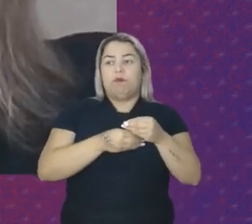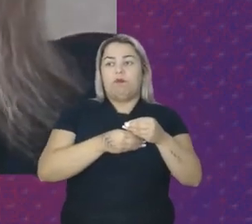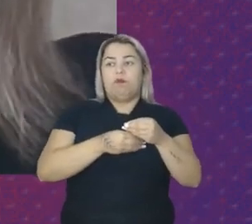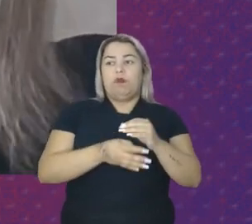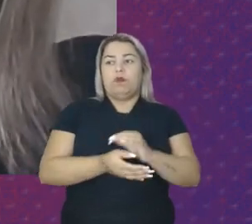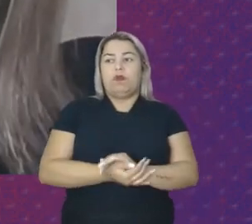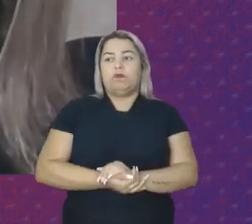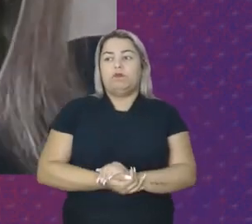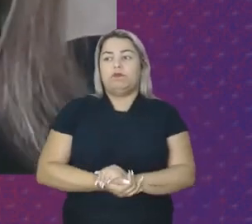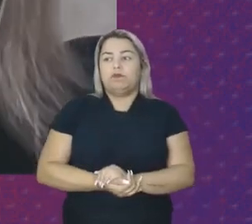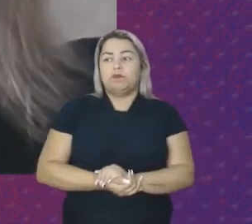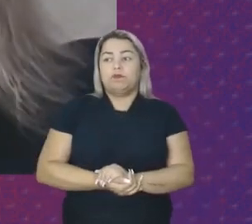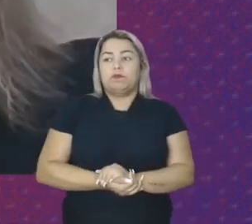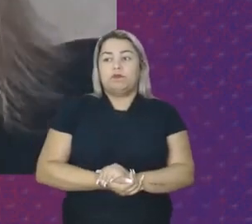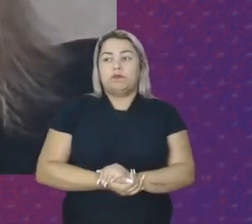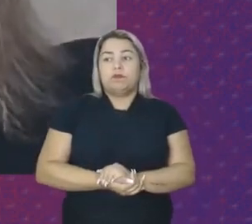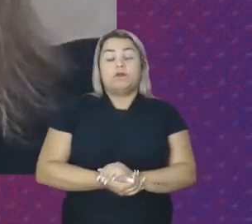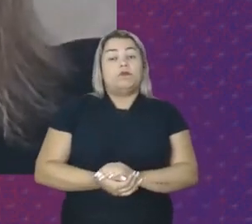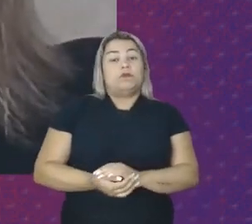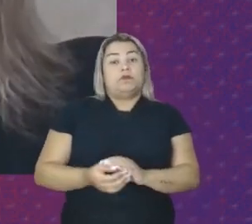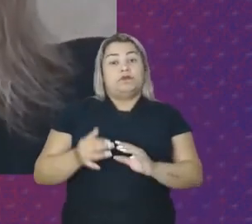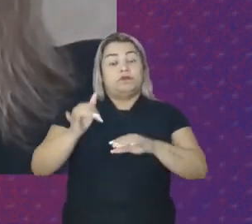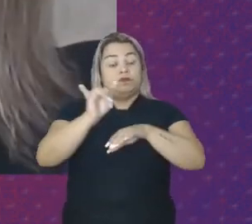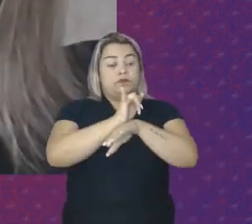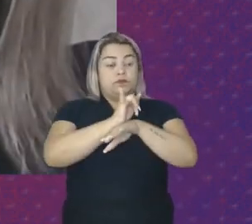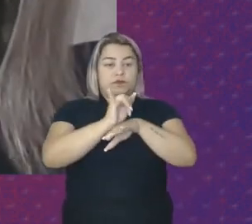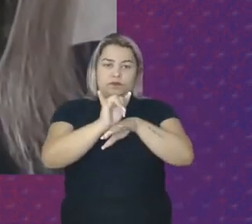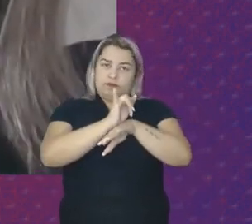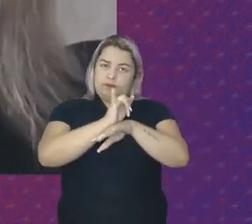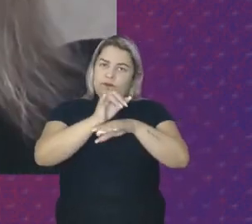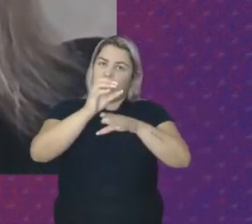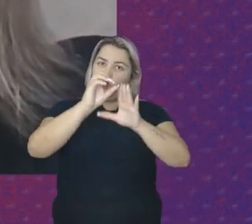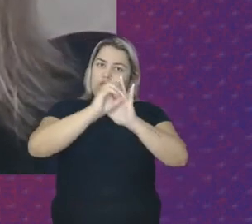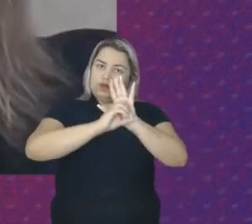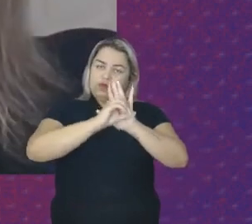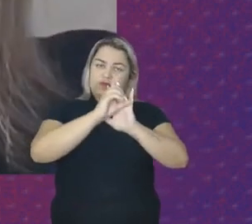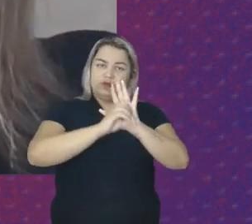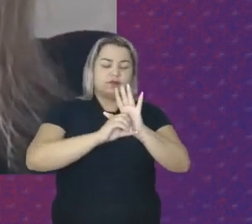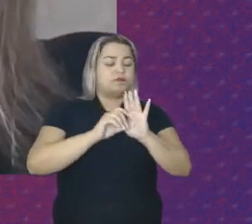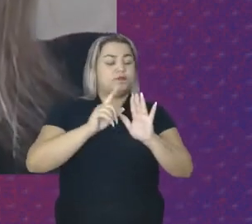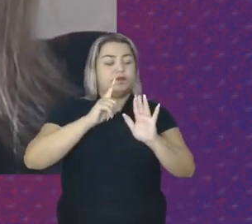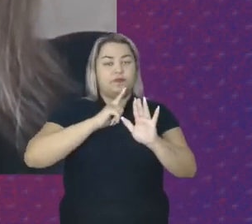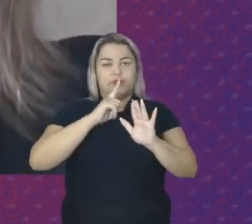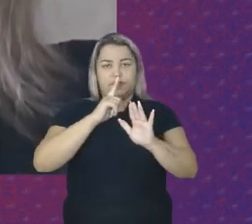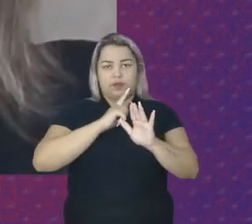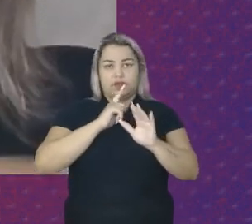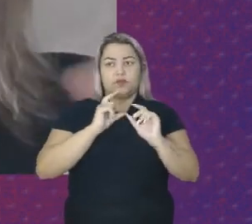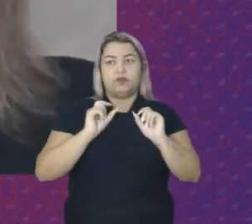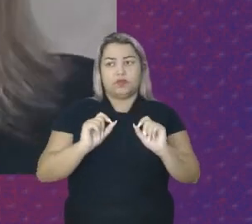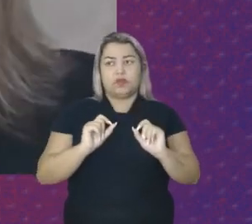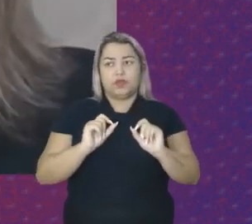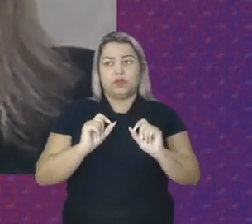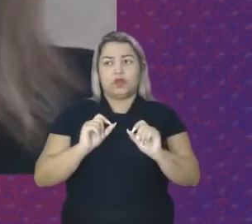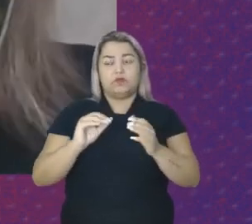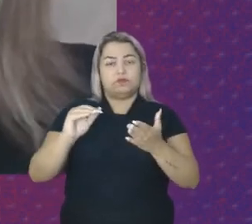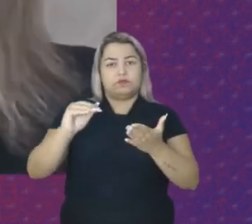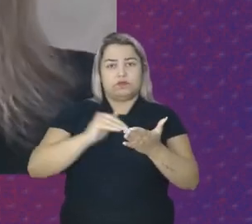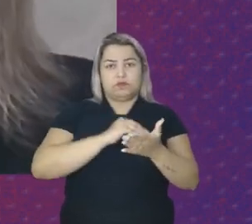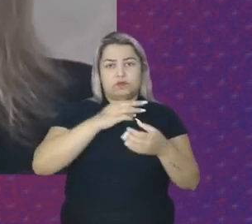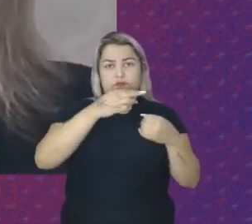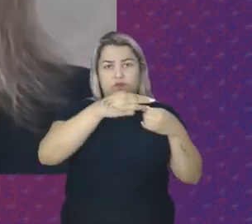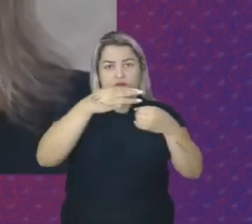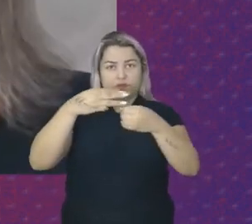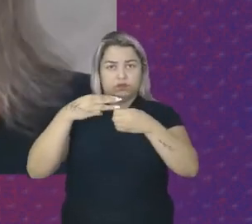com maior estrutura, orçamento, e que não bastava que a Secretaria